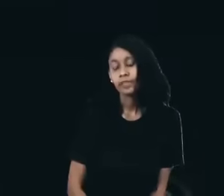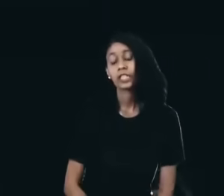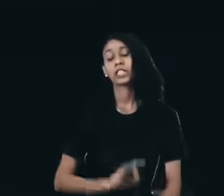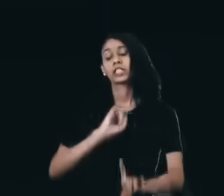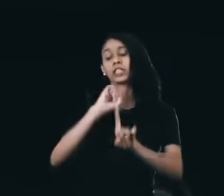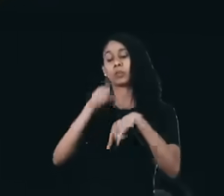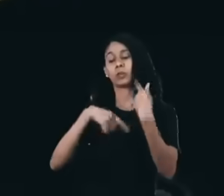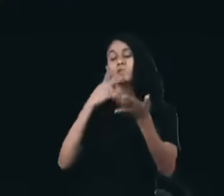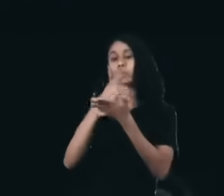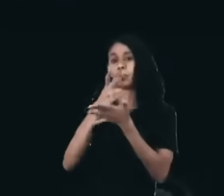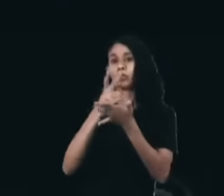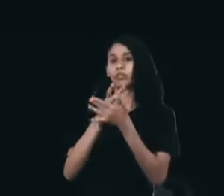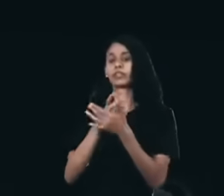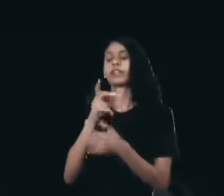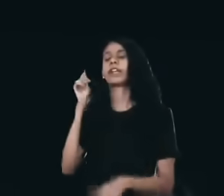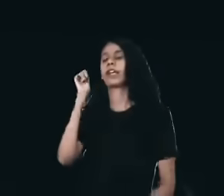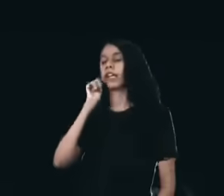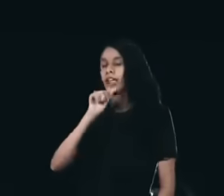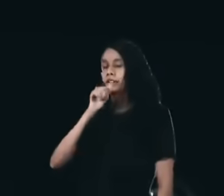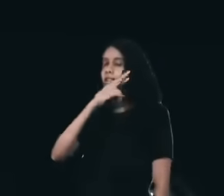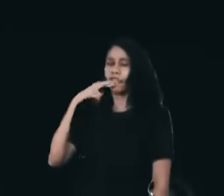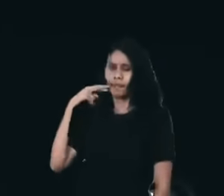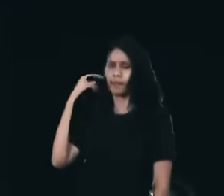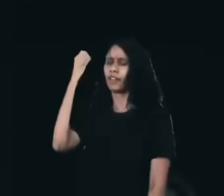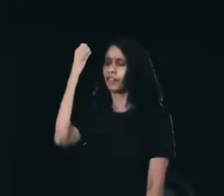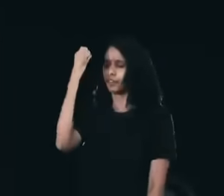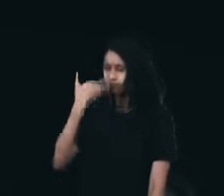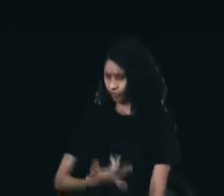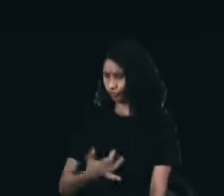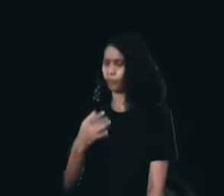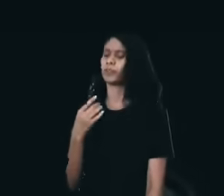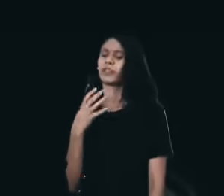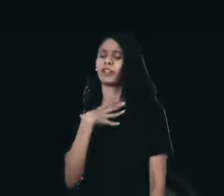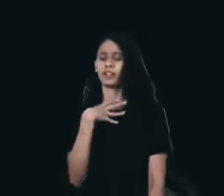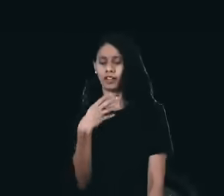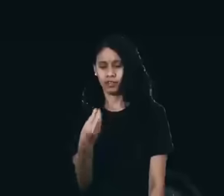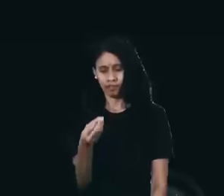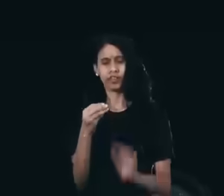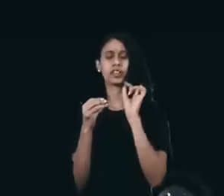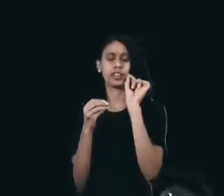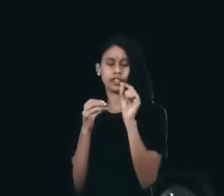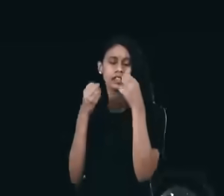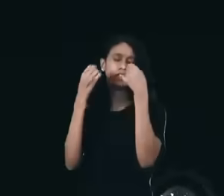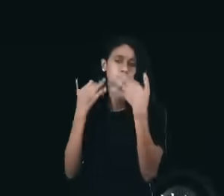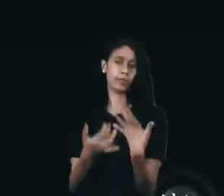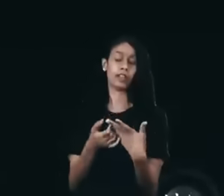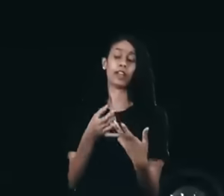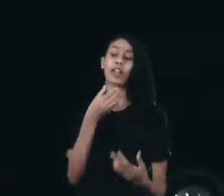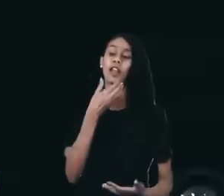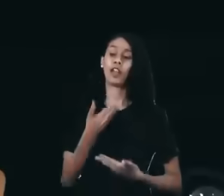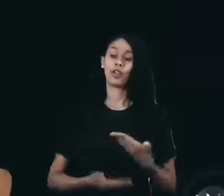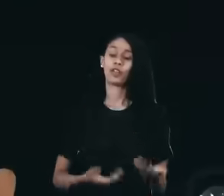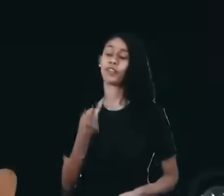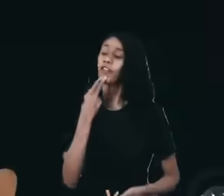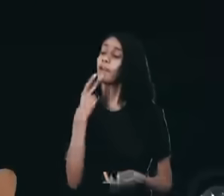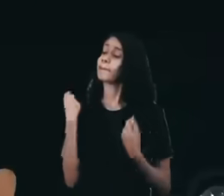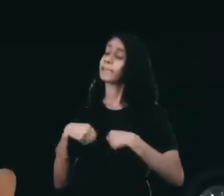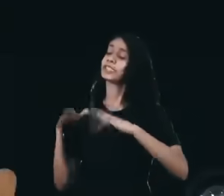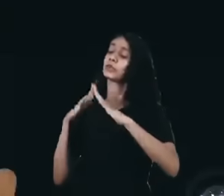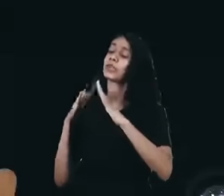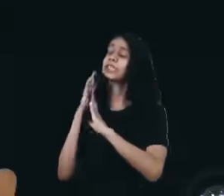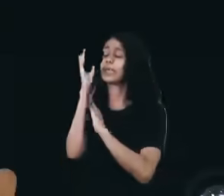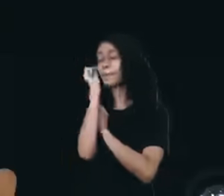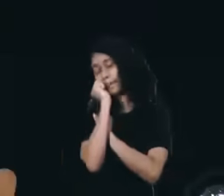que ela responde de quem ela era filha, Eliezer diz, tá tudo certo, tá tudo garantido. Eliezer diz assim, preciso de uma casa para